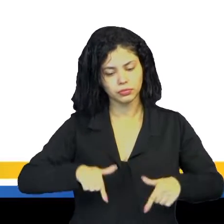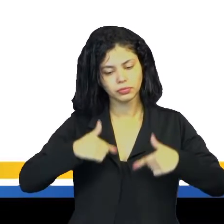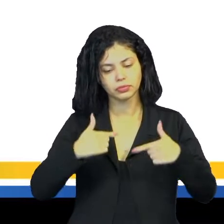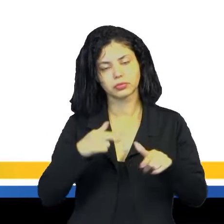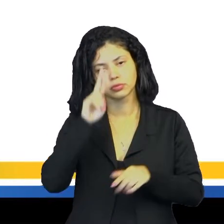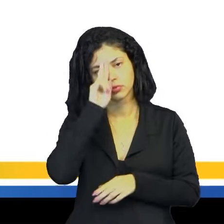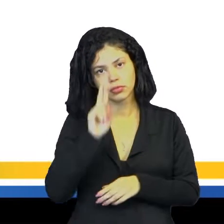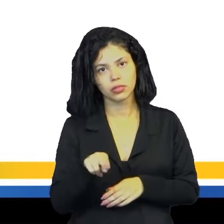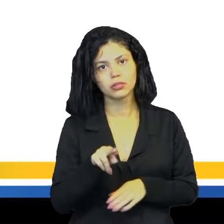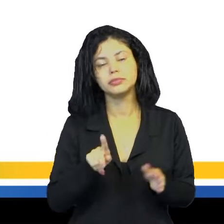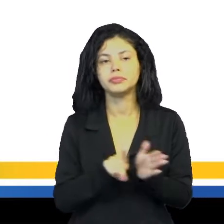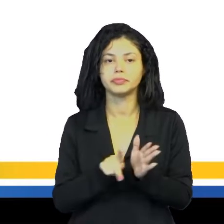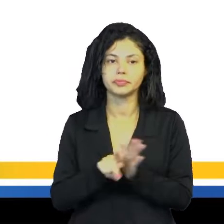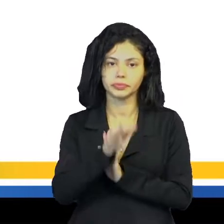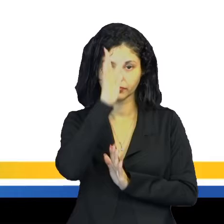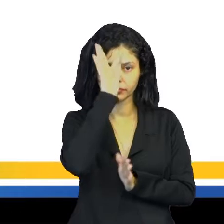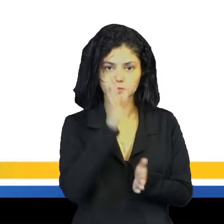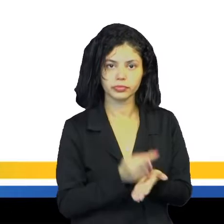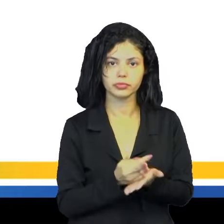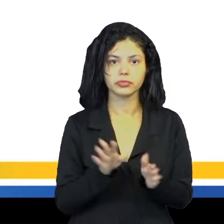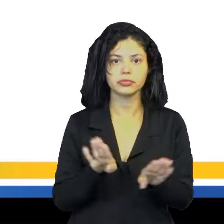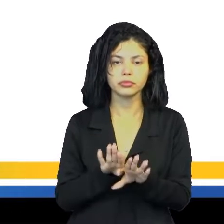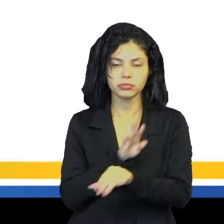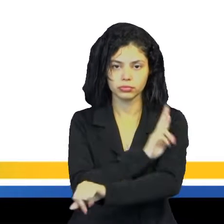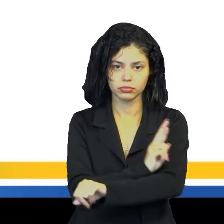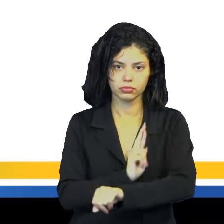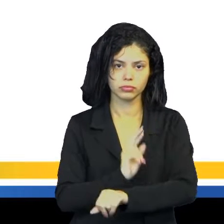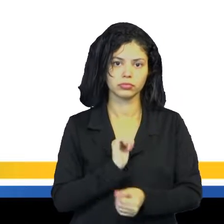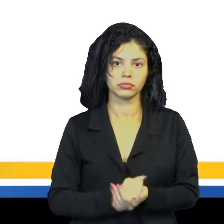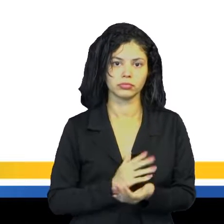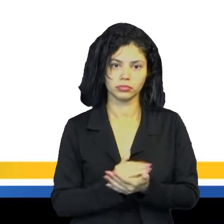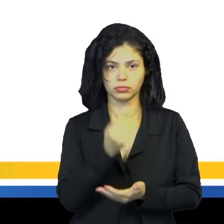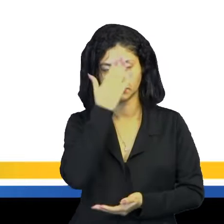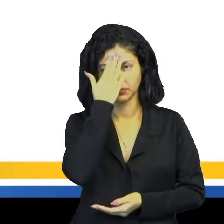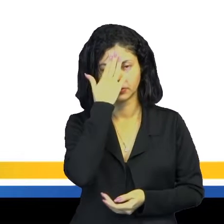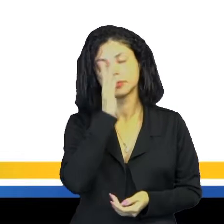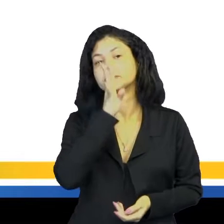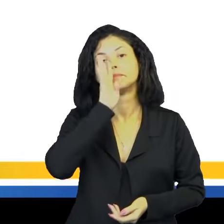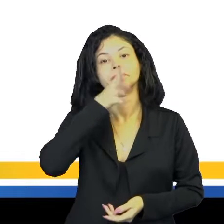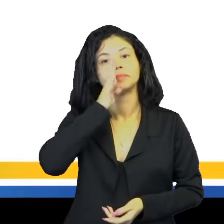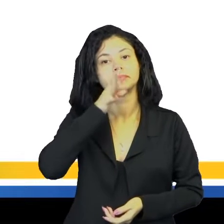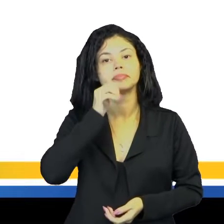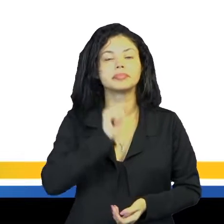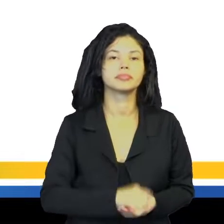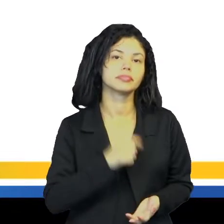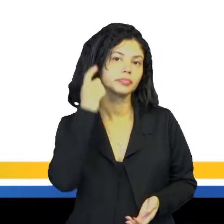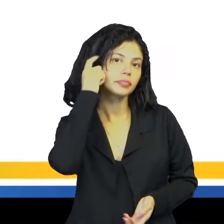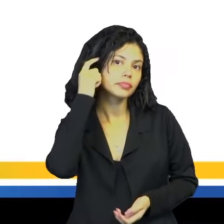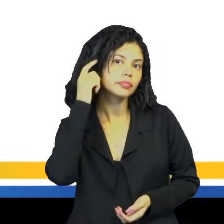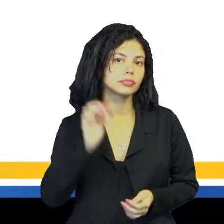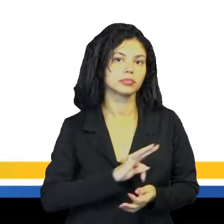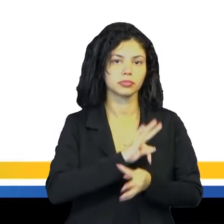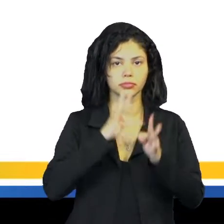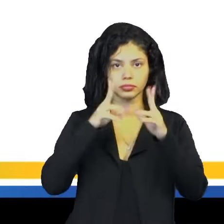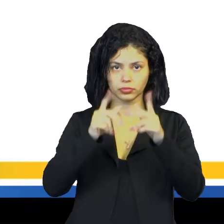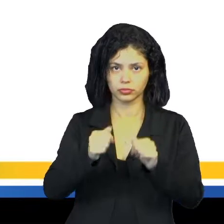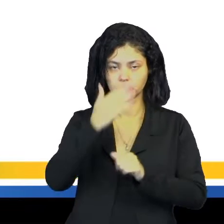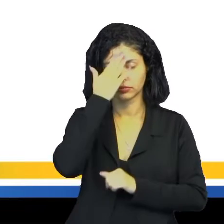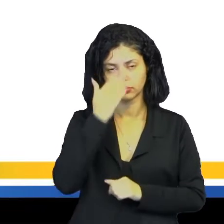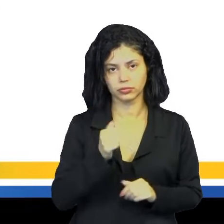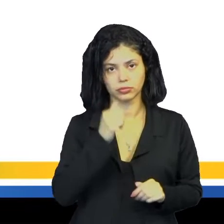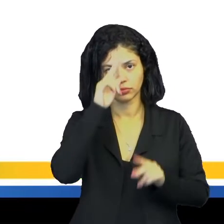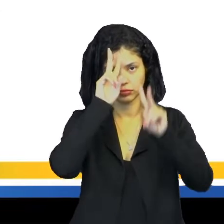em detrimento da fé e da religião. Buscavam entender a crítica racional em todos os campos do saber